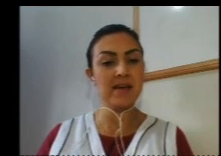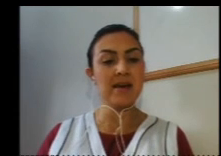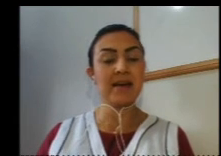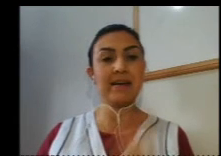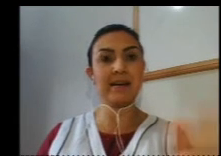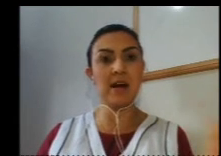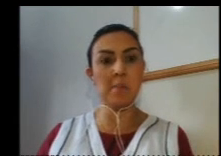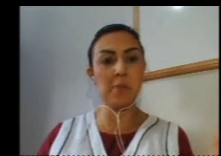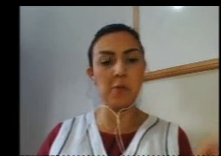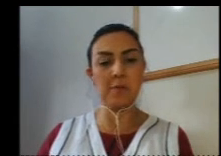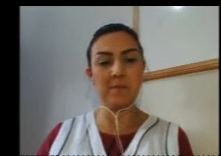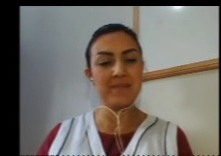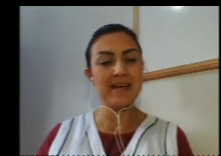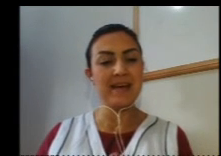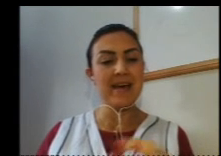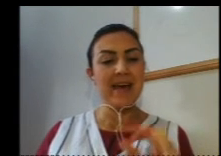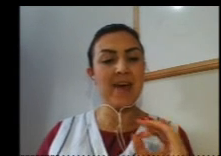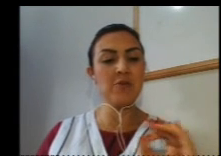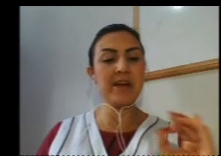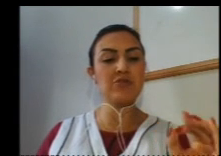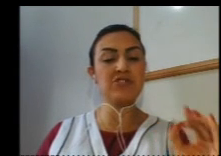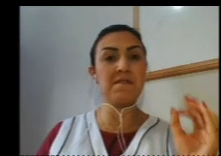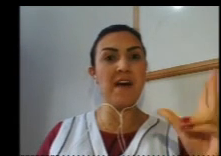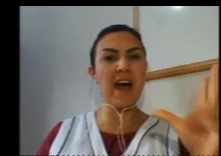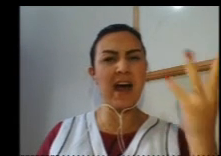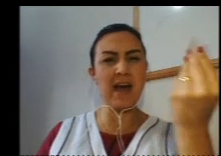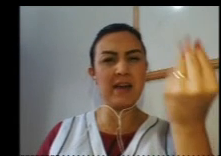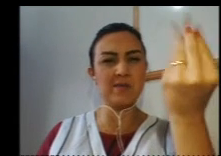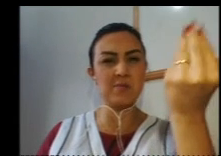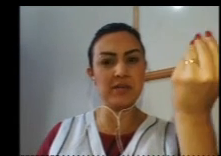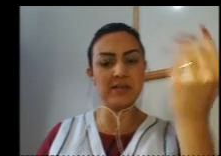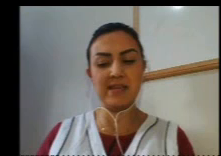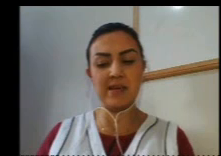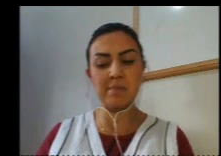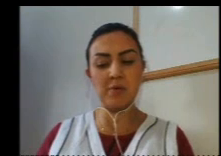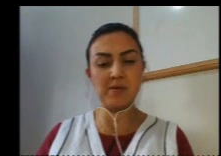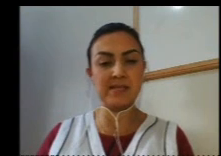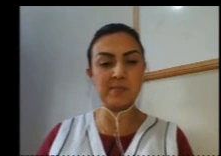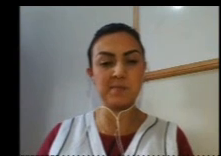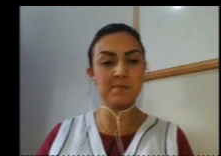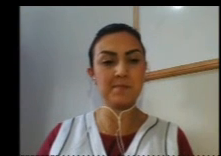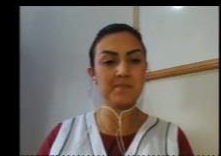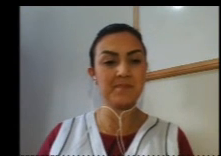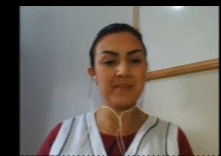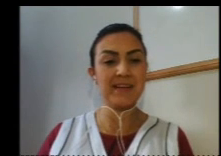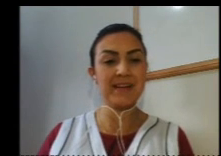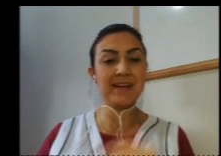amores? Campo. Reunião de vários municípios.